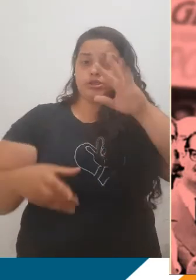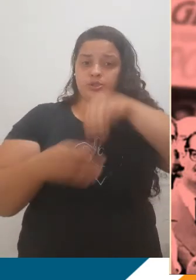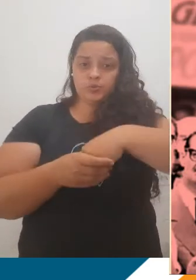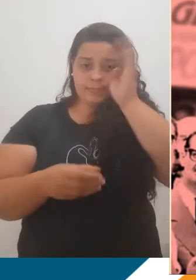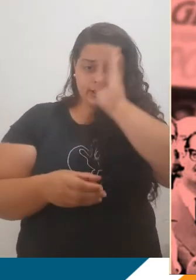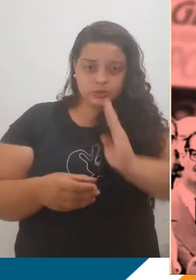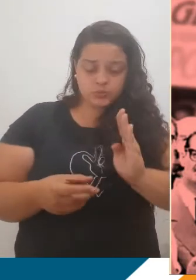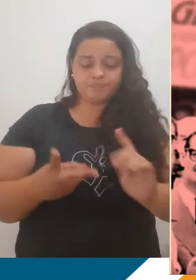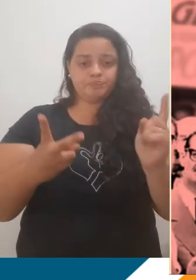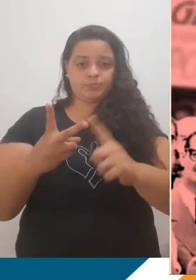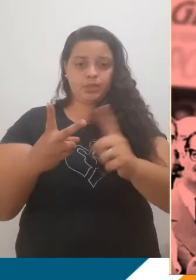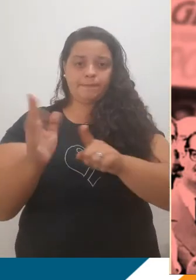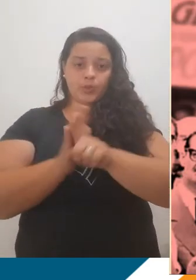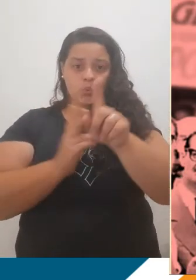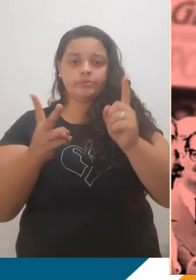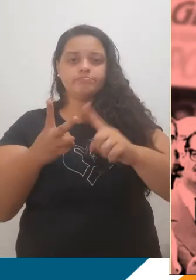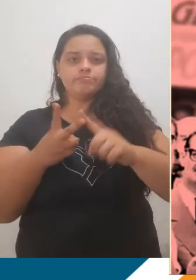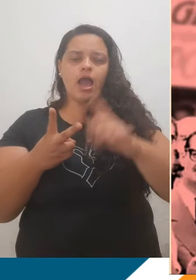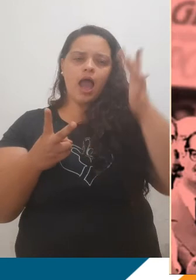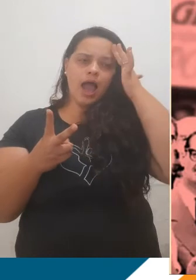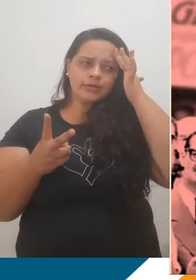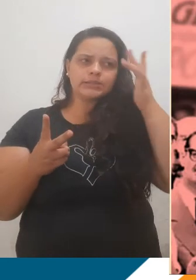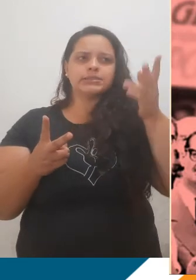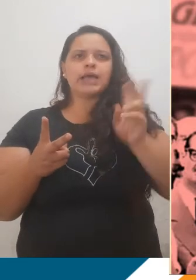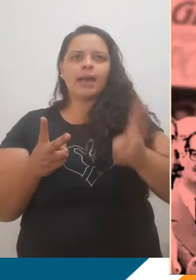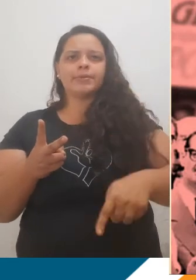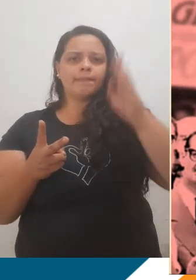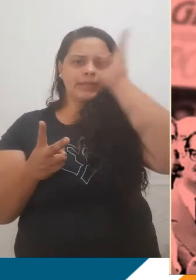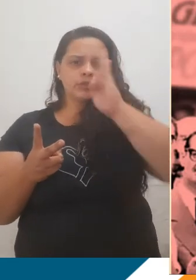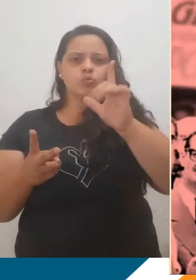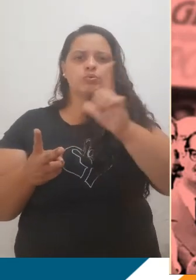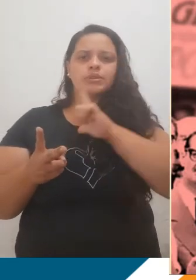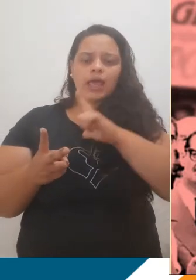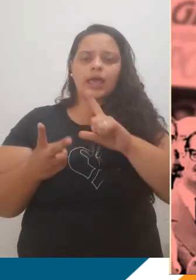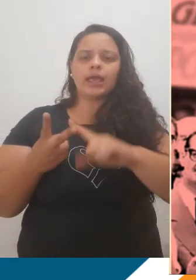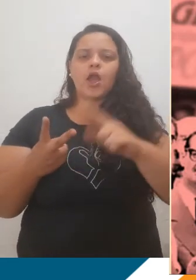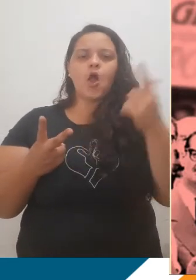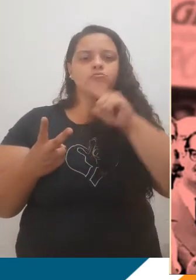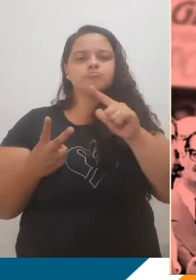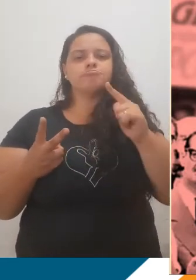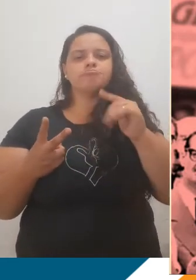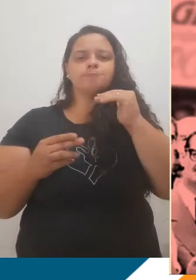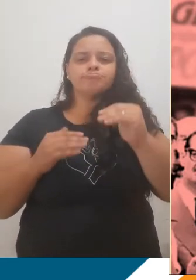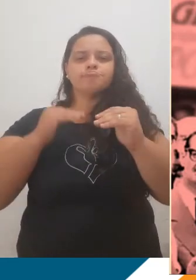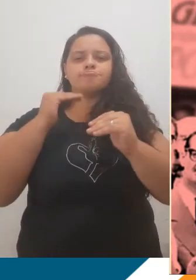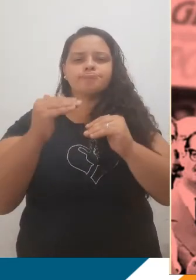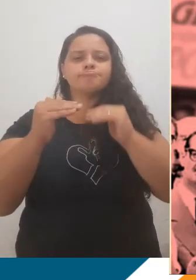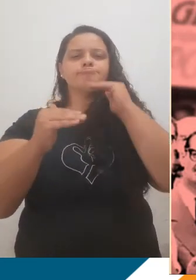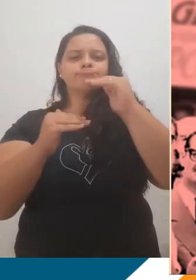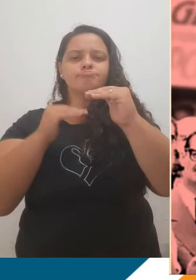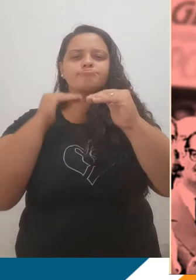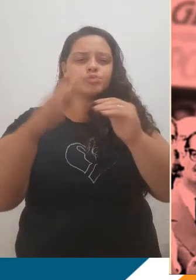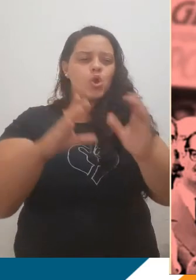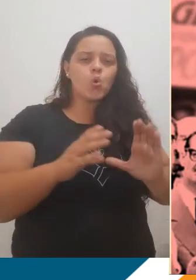E a segunda pergunta: será que sempre no Brasil, quando a gente tem um avanço de grupos que